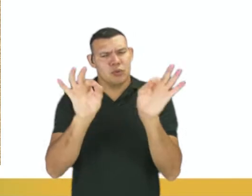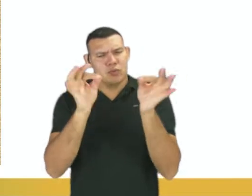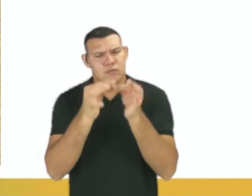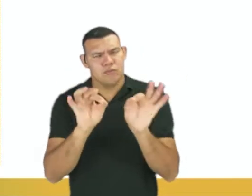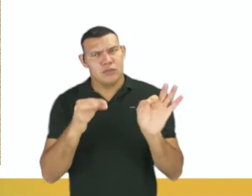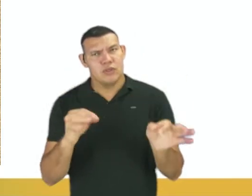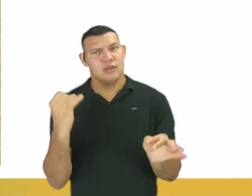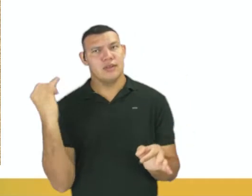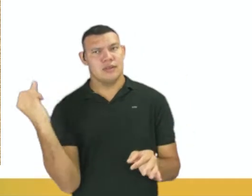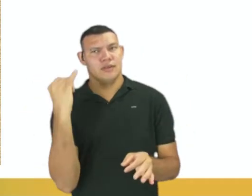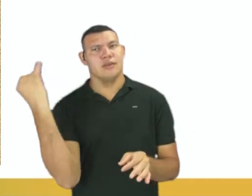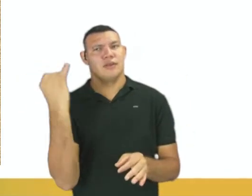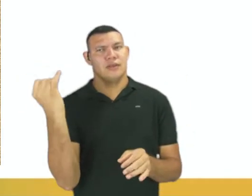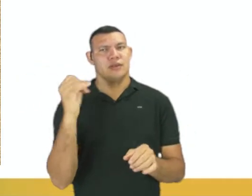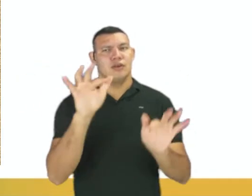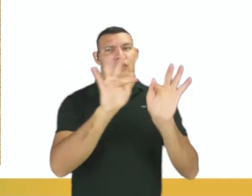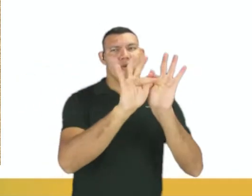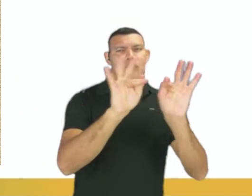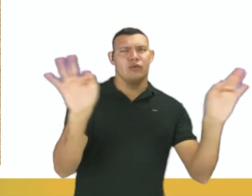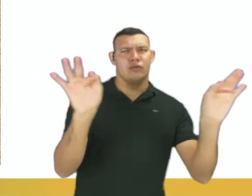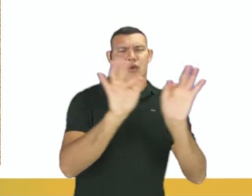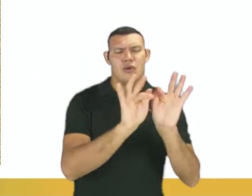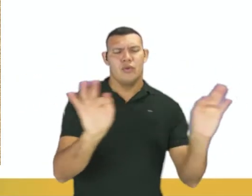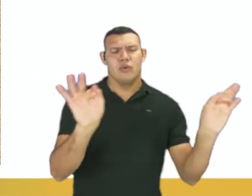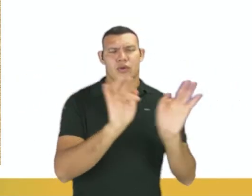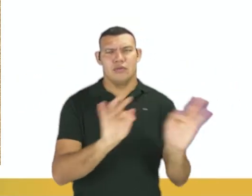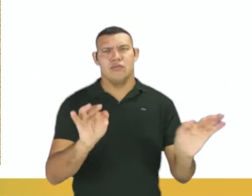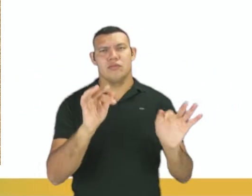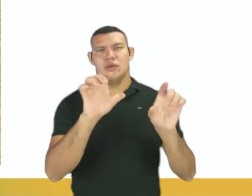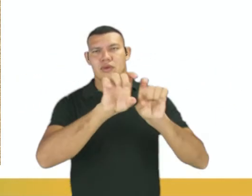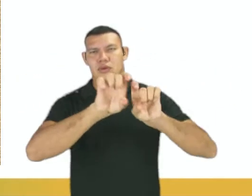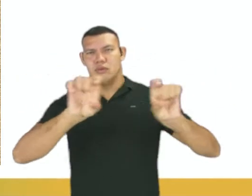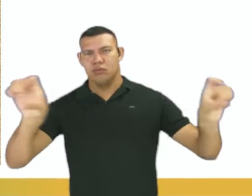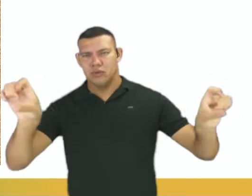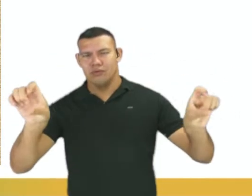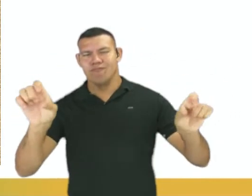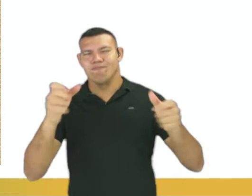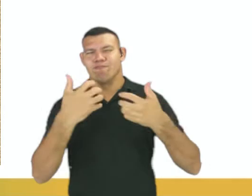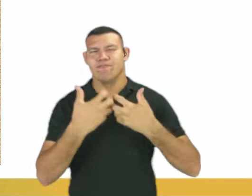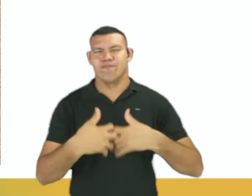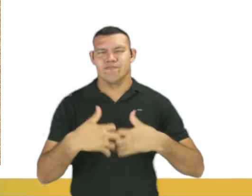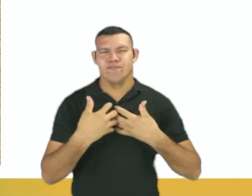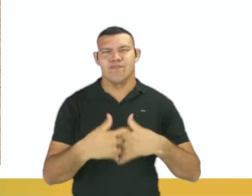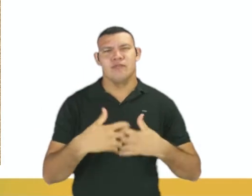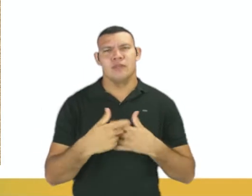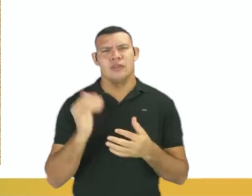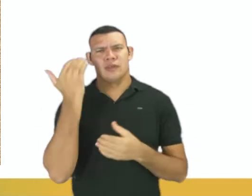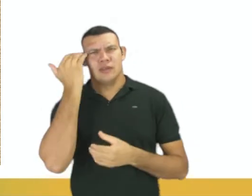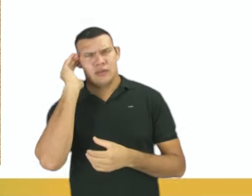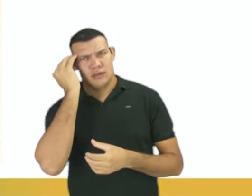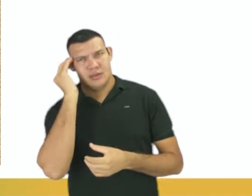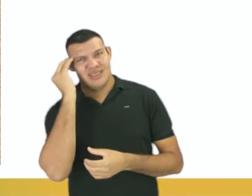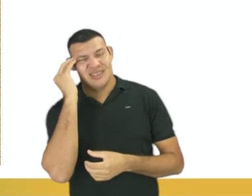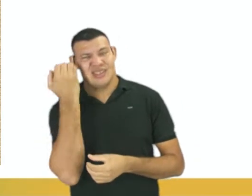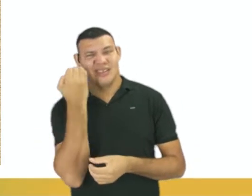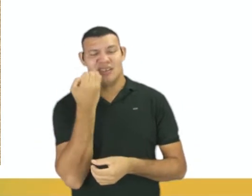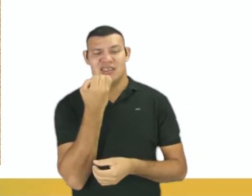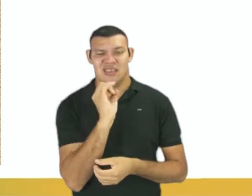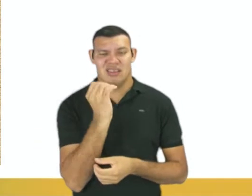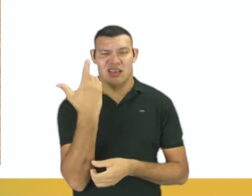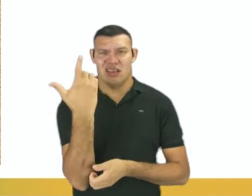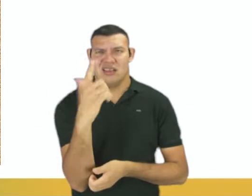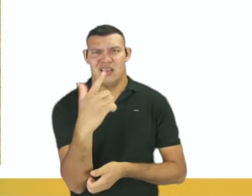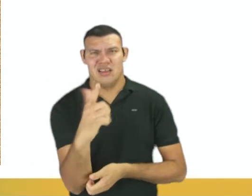para a formação de frases orações e períodos complexos você compreendeu que sem Esse aspecto